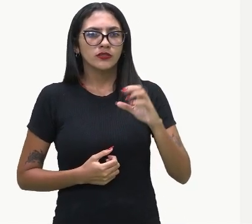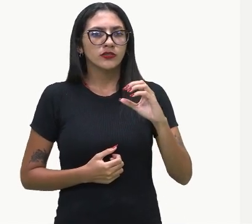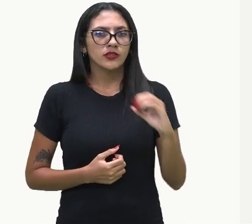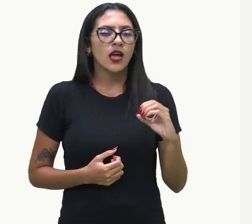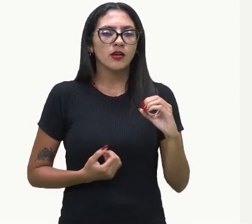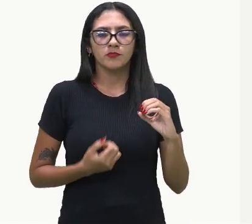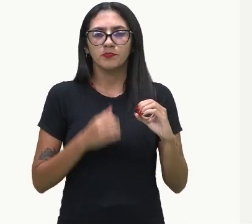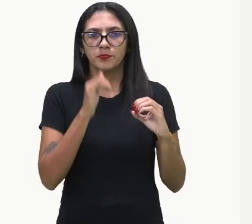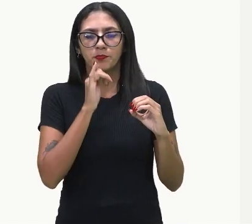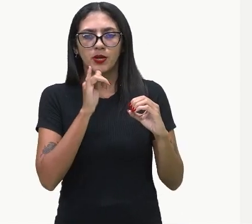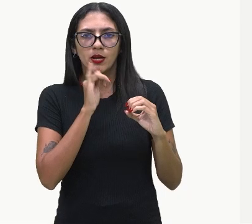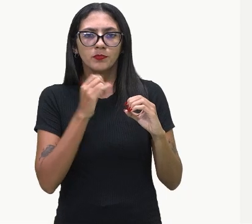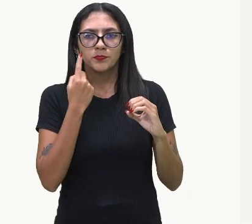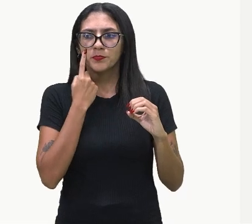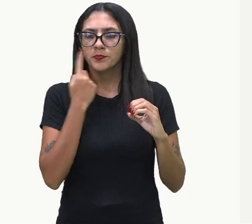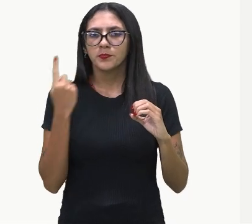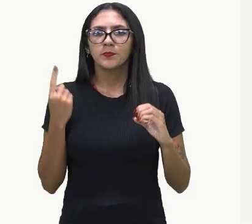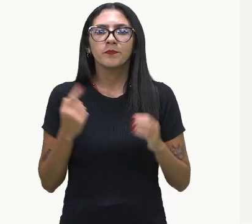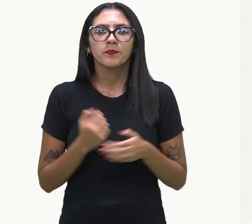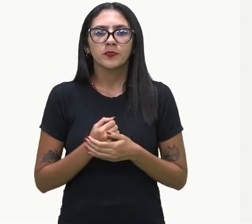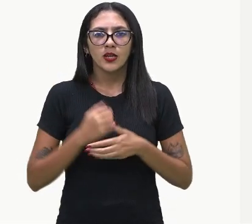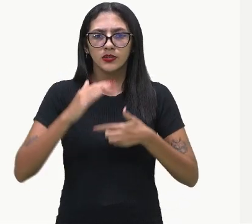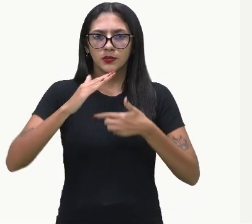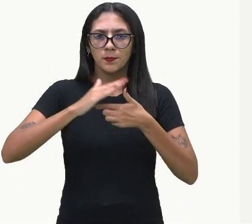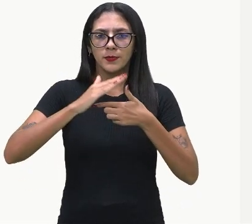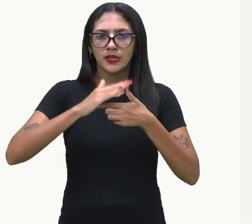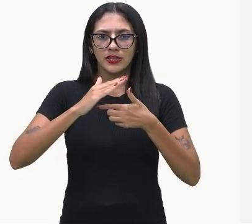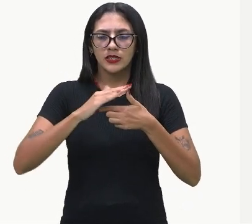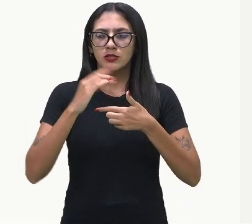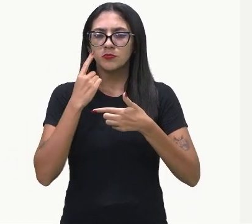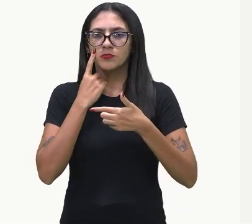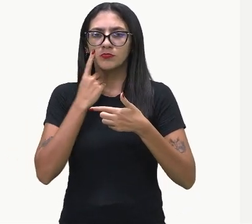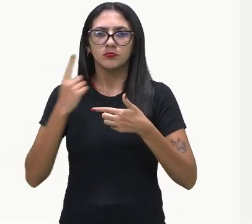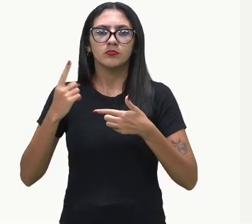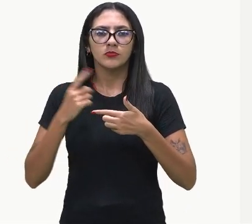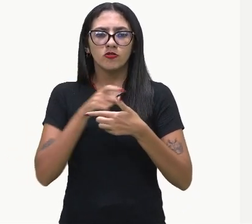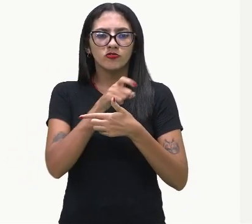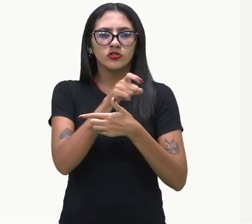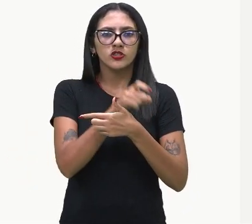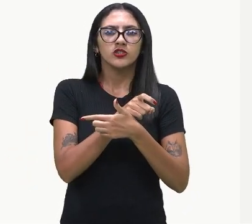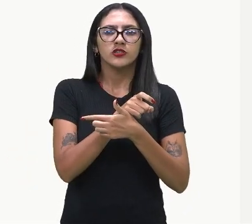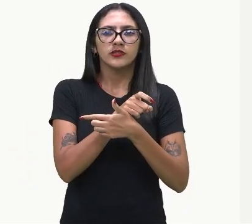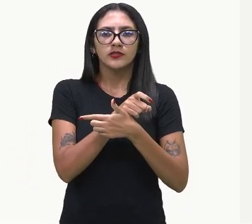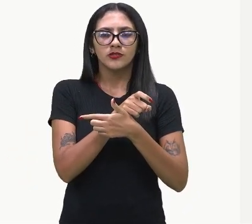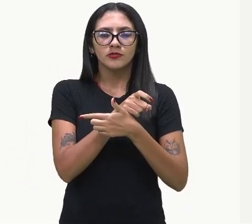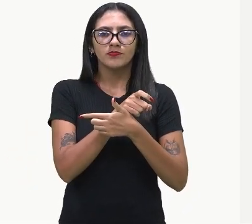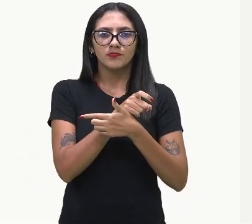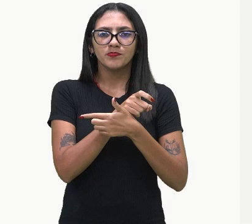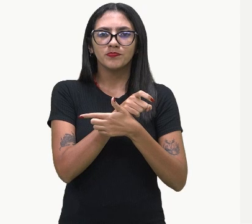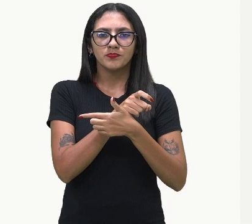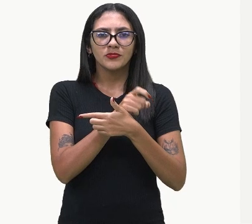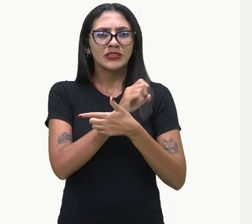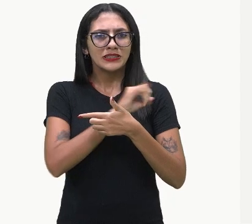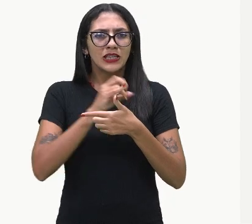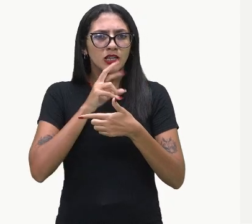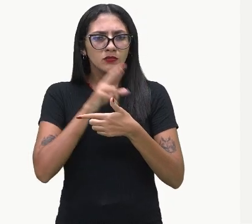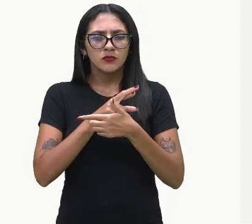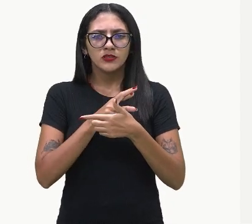porque você está vendo que essa medida aqui, ó, ela é x. Se o x for